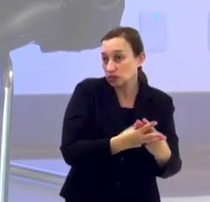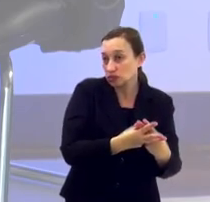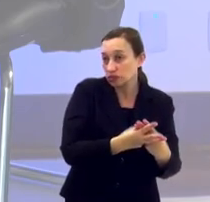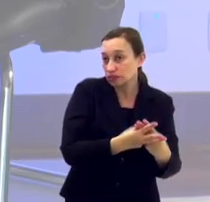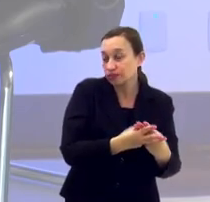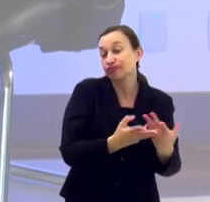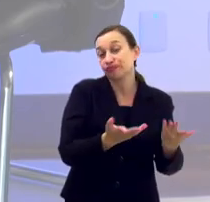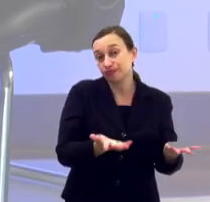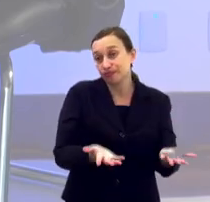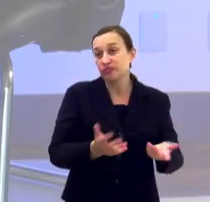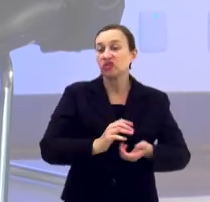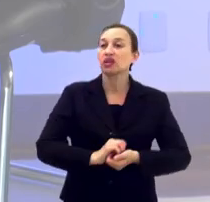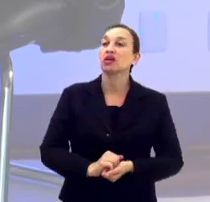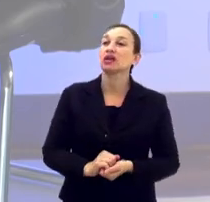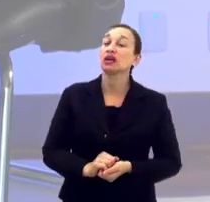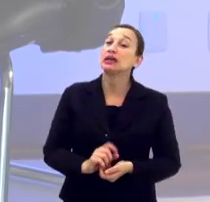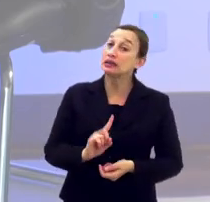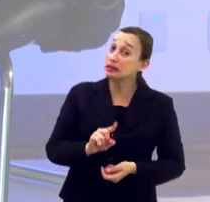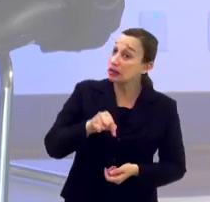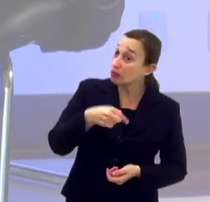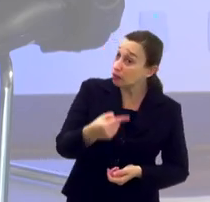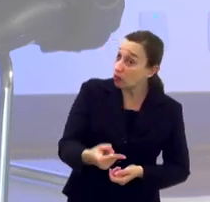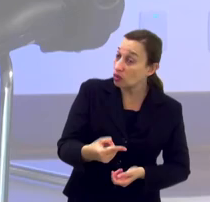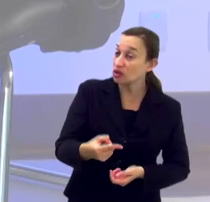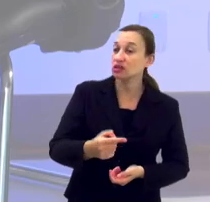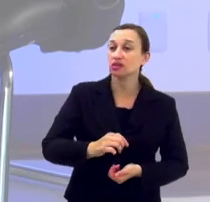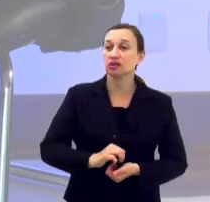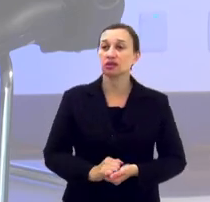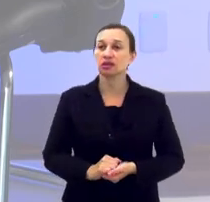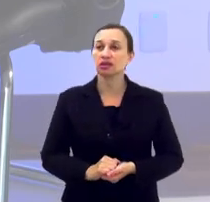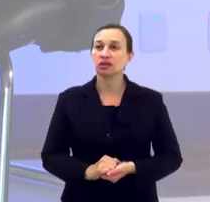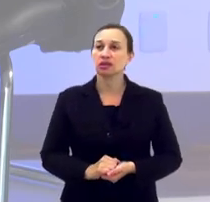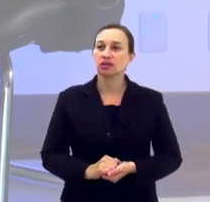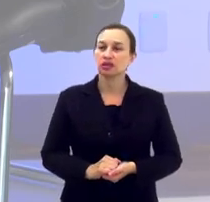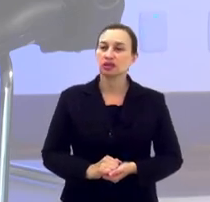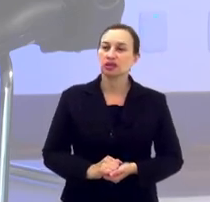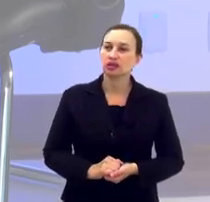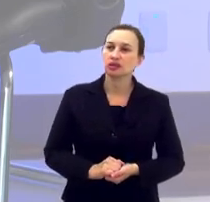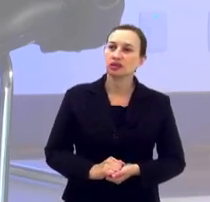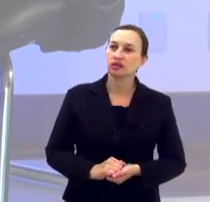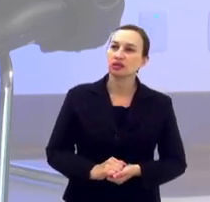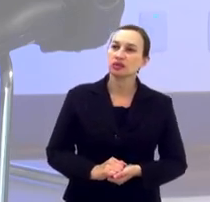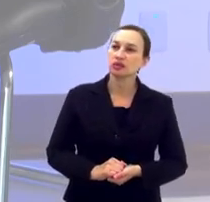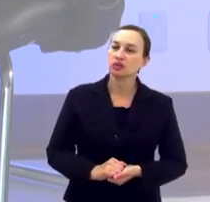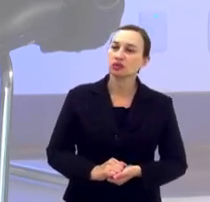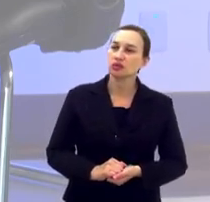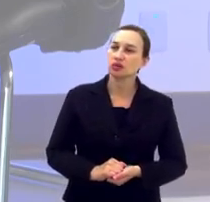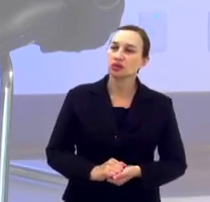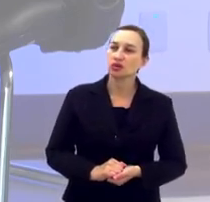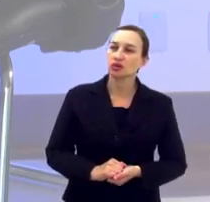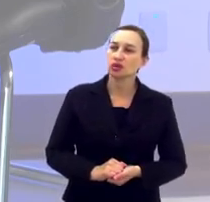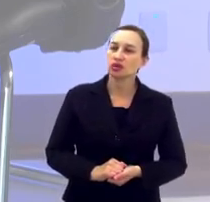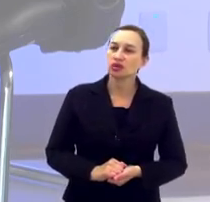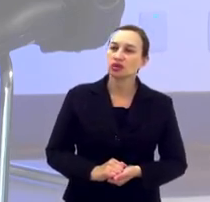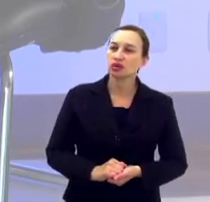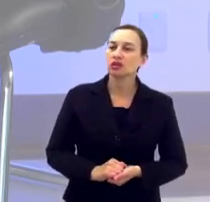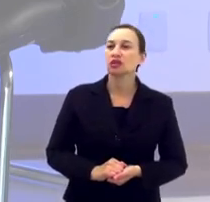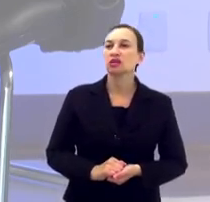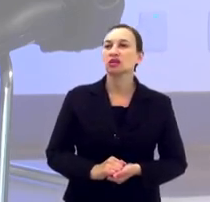patrocinada pela religião católica. E depois da Rerum Novarum, e os